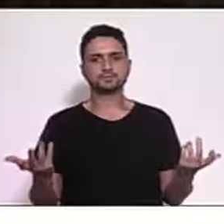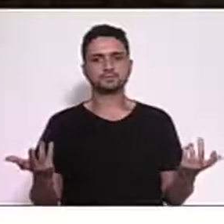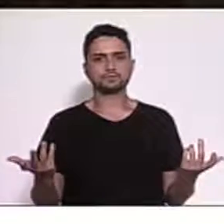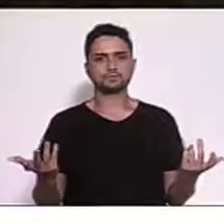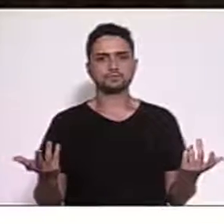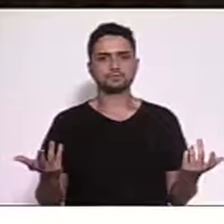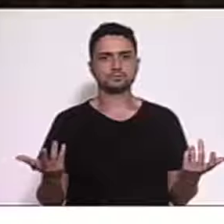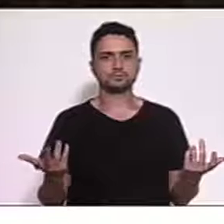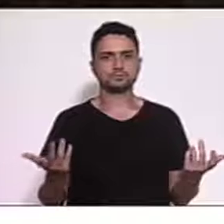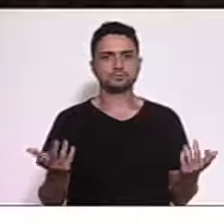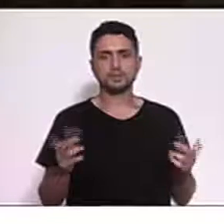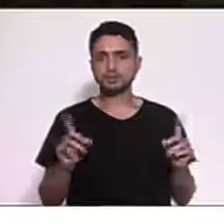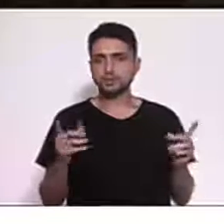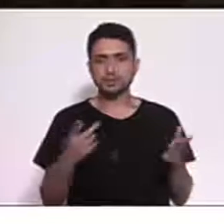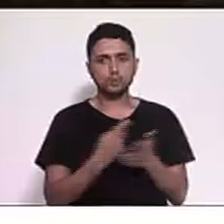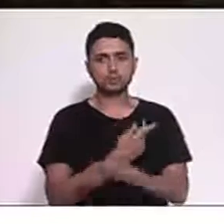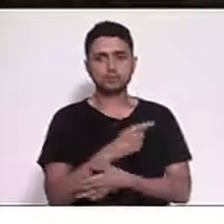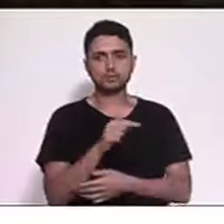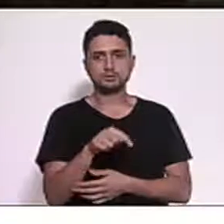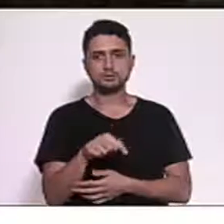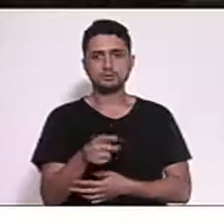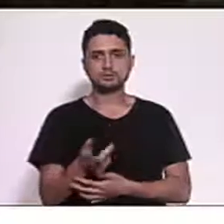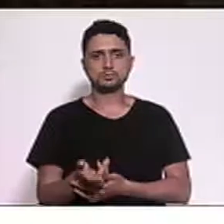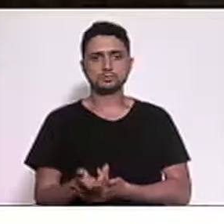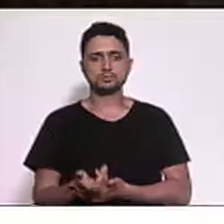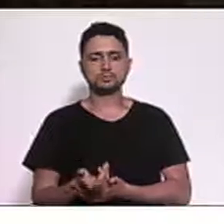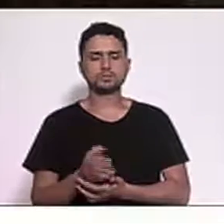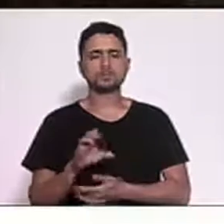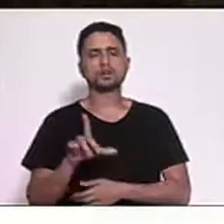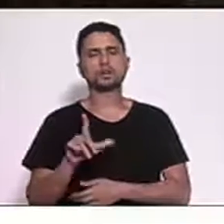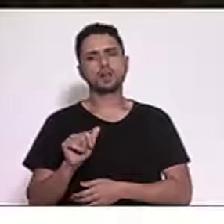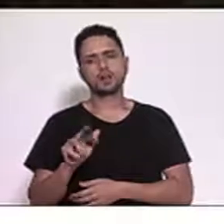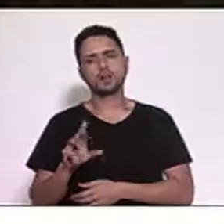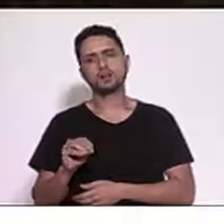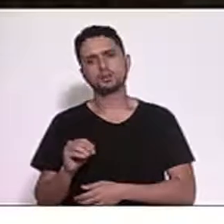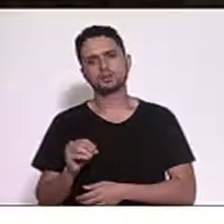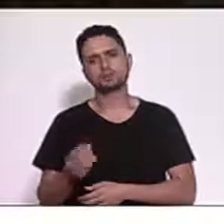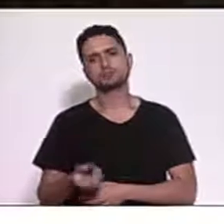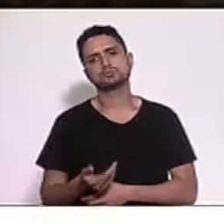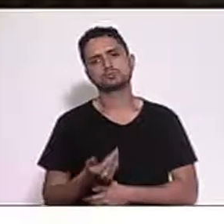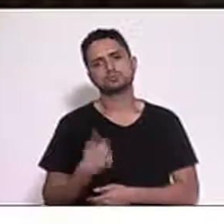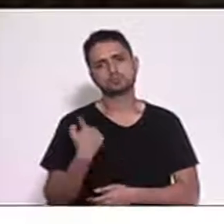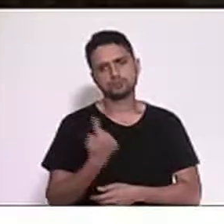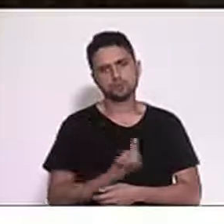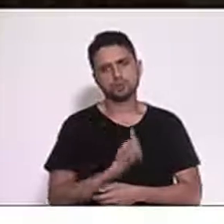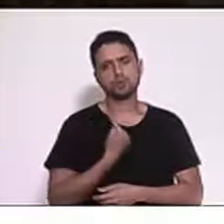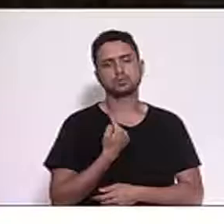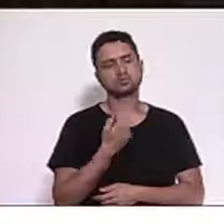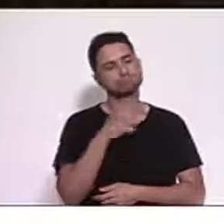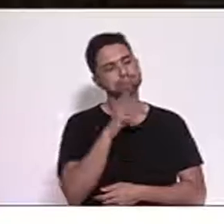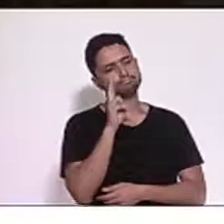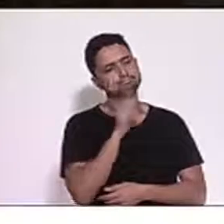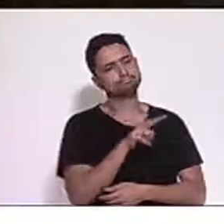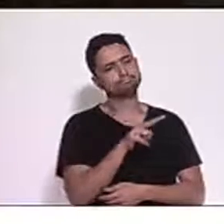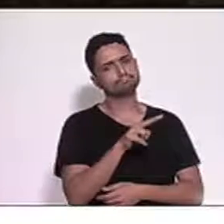está acontecendo isto. E é claro que cada vez mais nós estamos